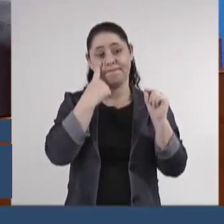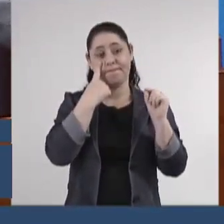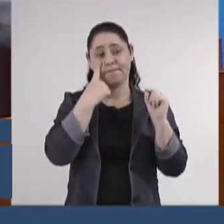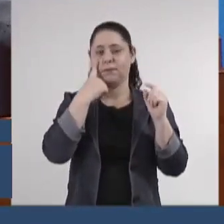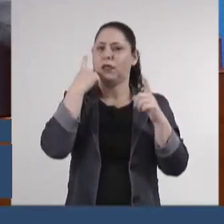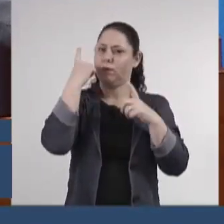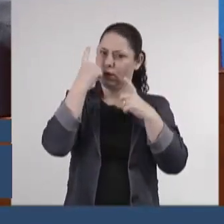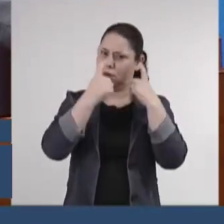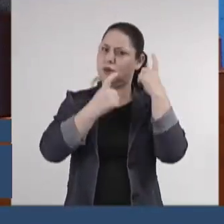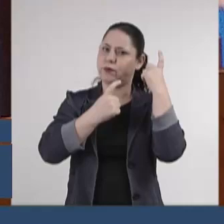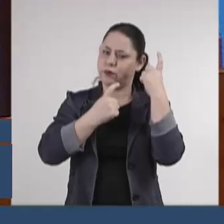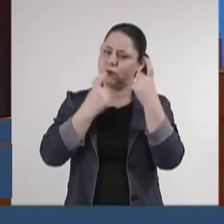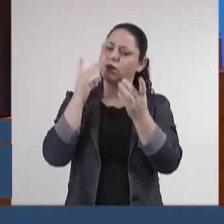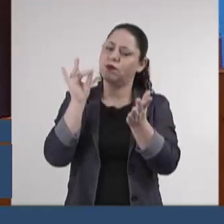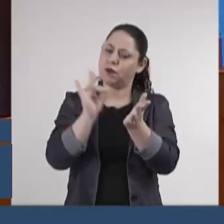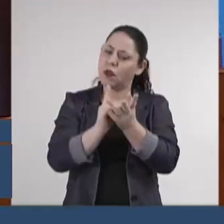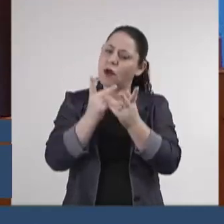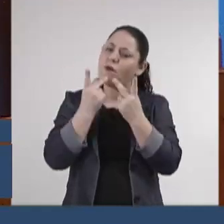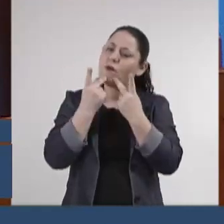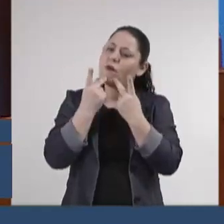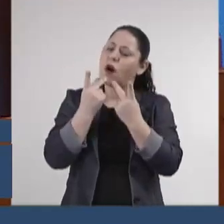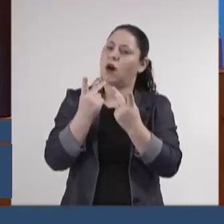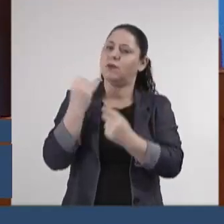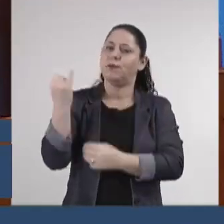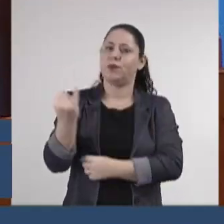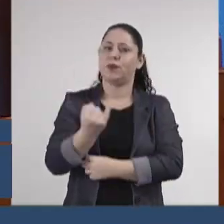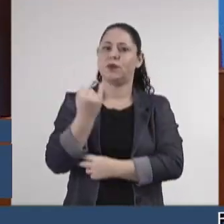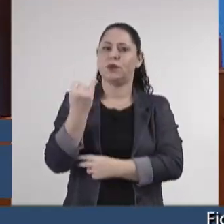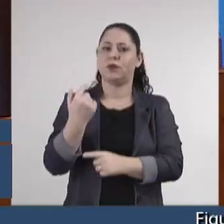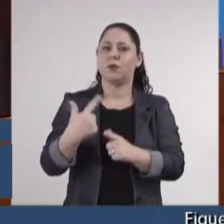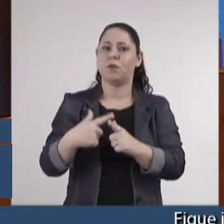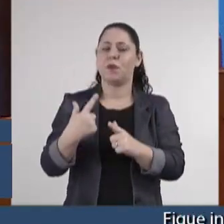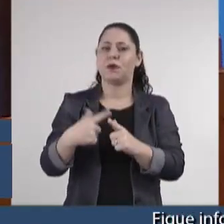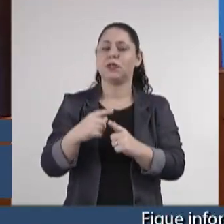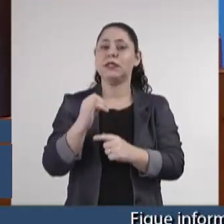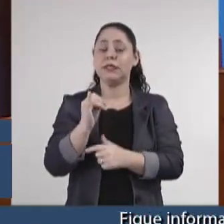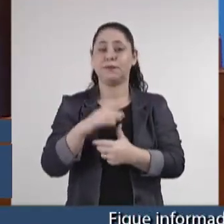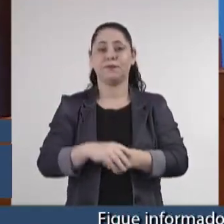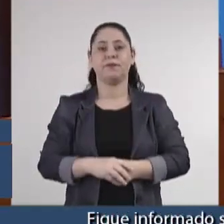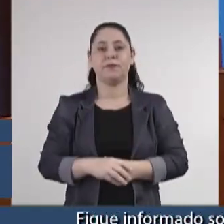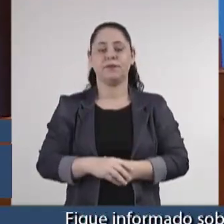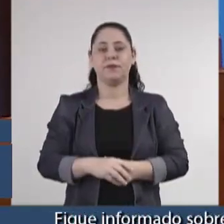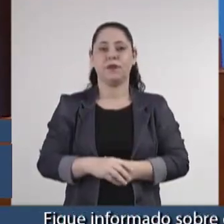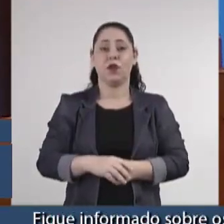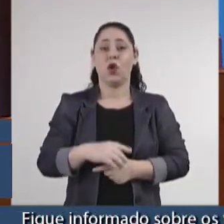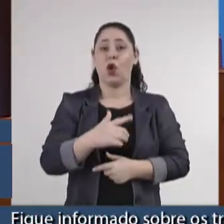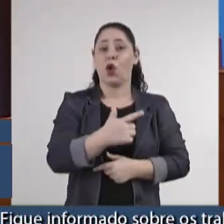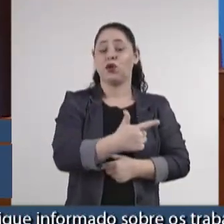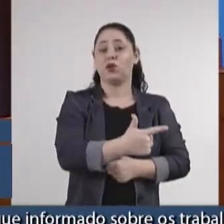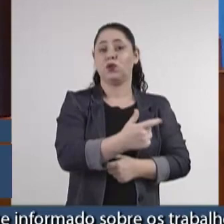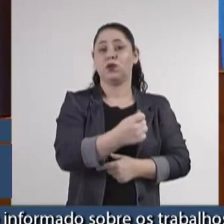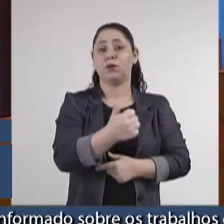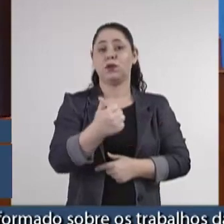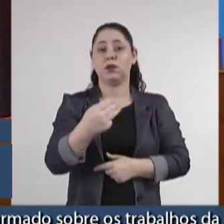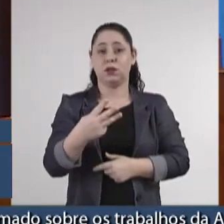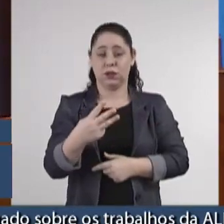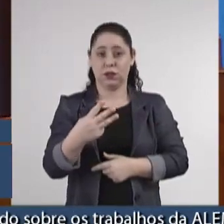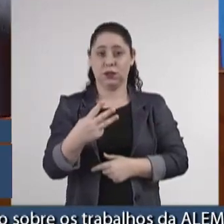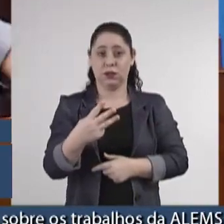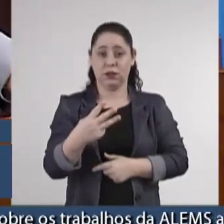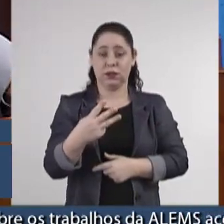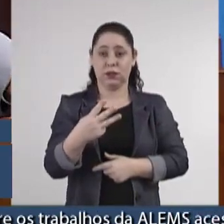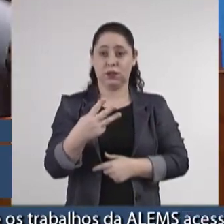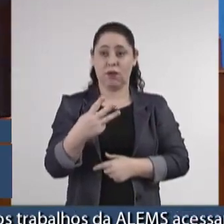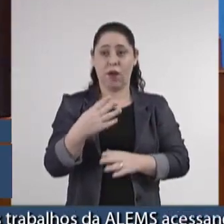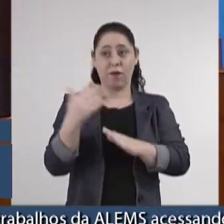extrema preocupação, eu falo que foi importante, porque se em 2013, ela tivesse saído de